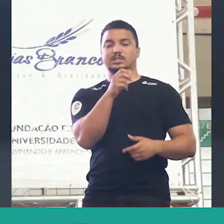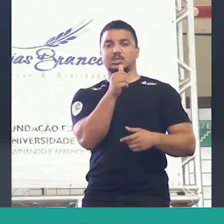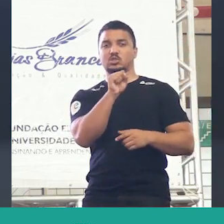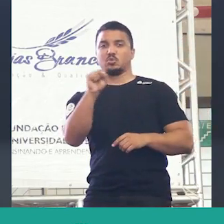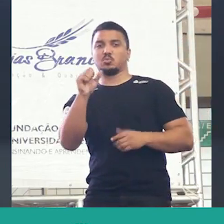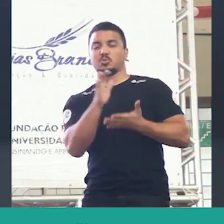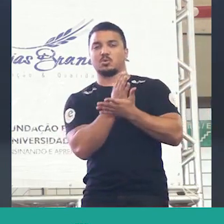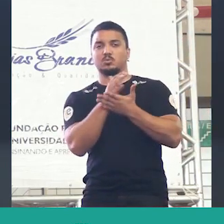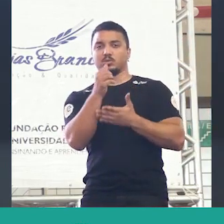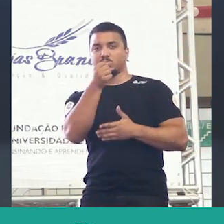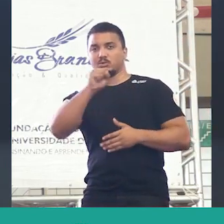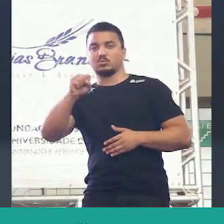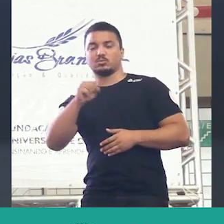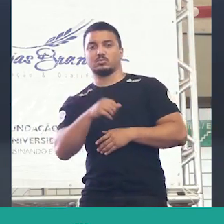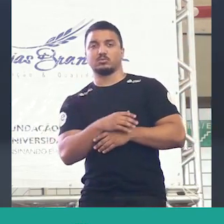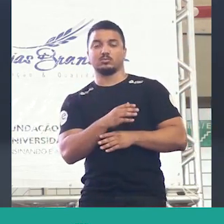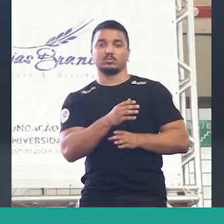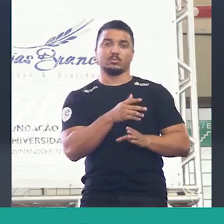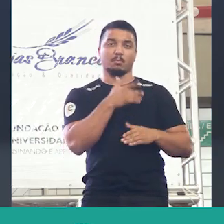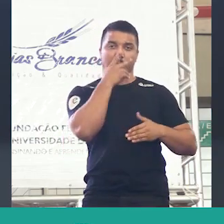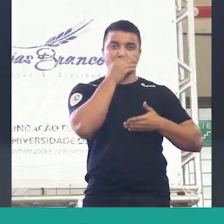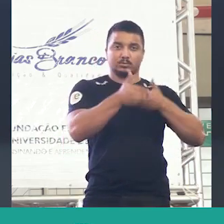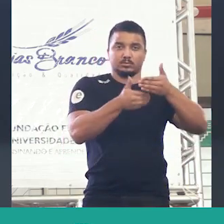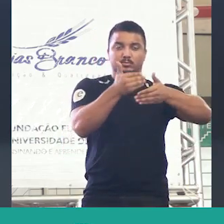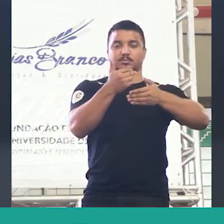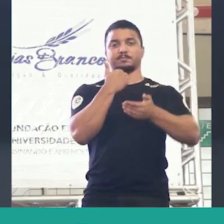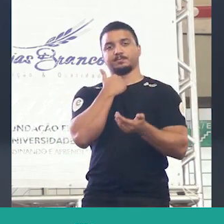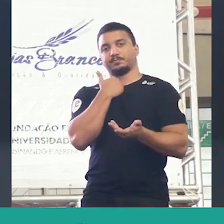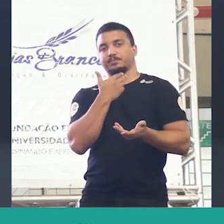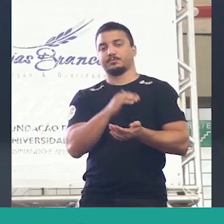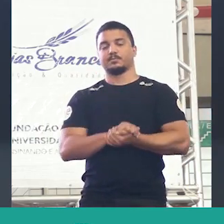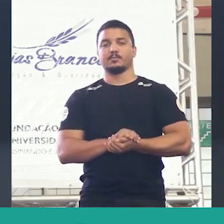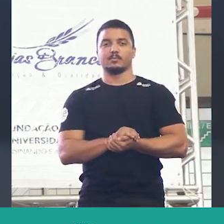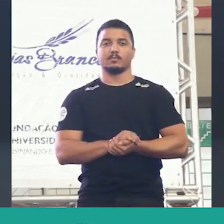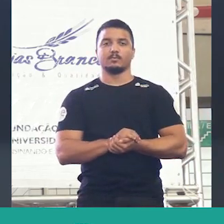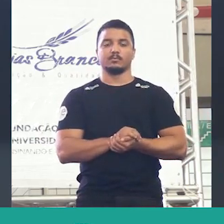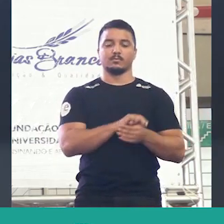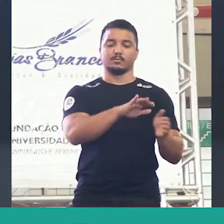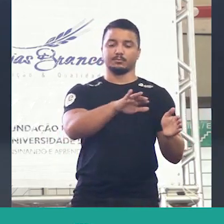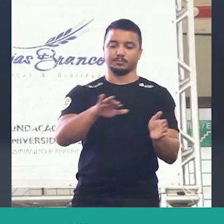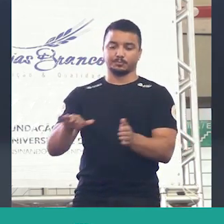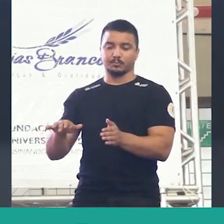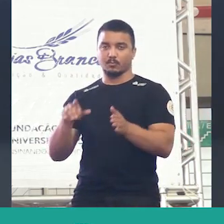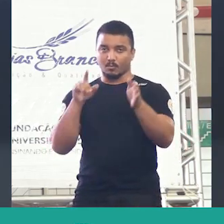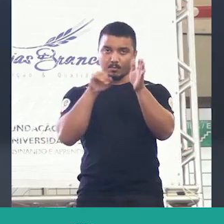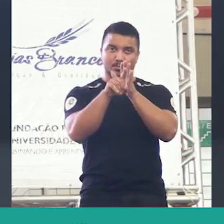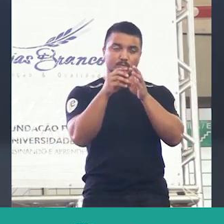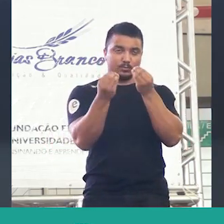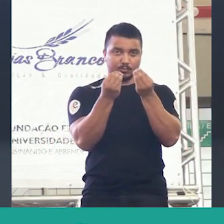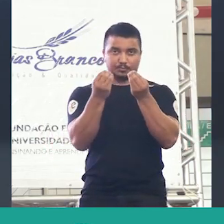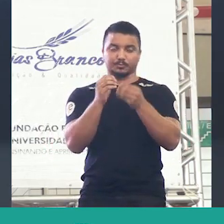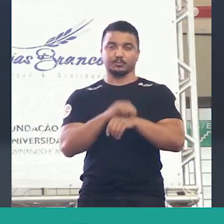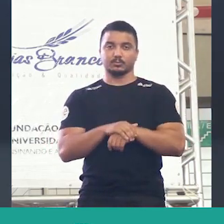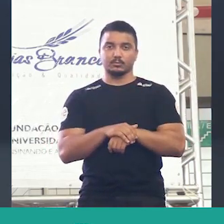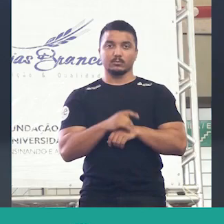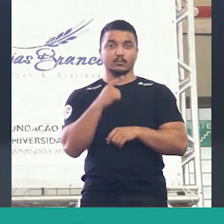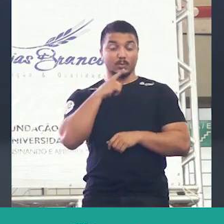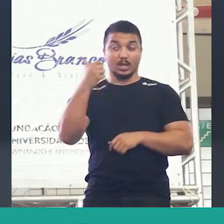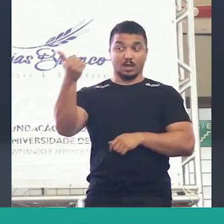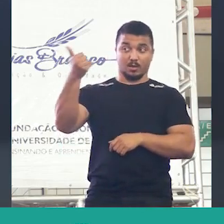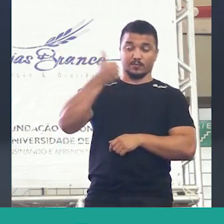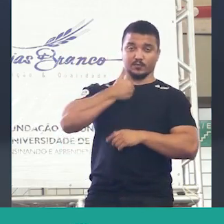do que alguns segundos seguidos. Ok, vamos lá, resolvendo a questão. A partir